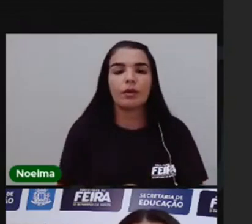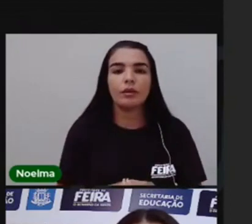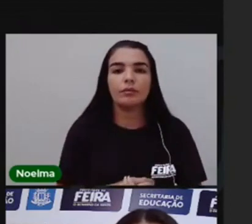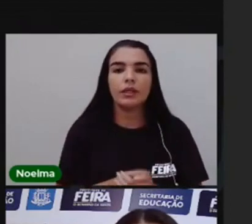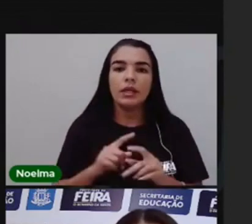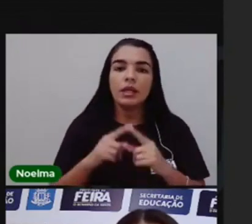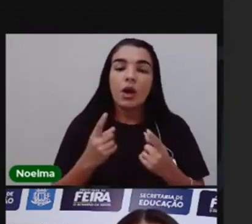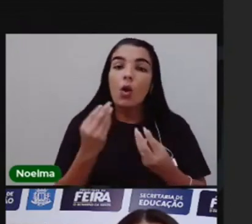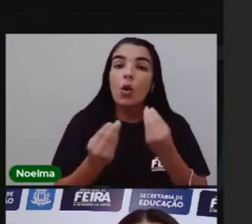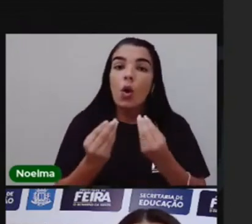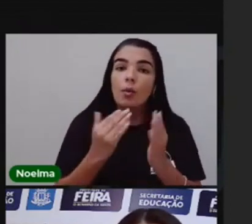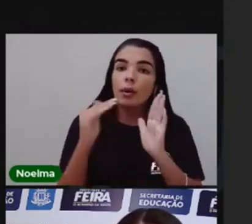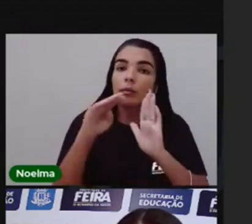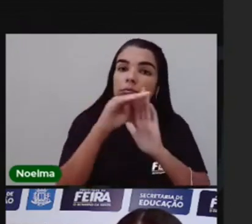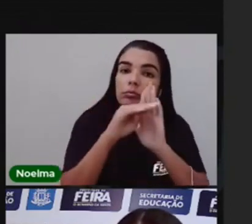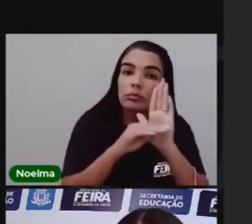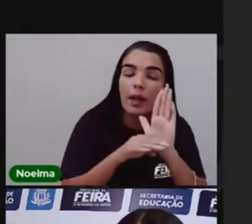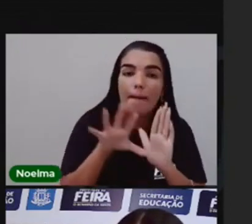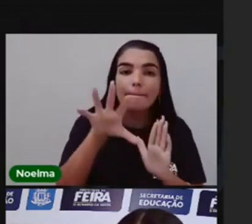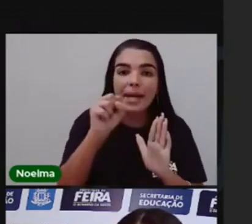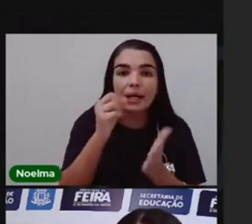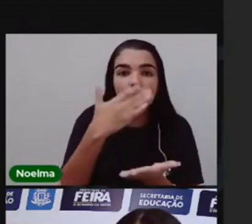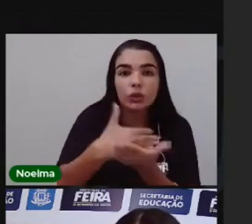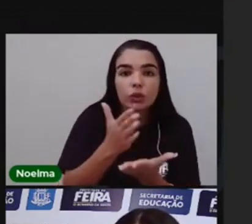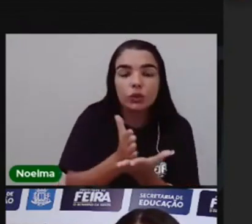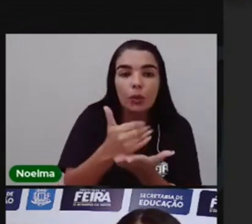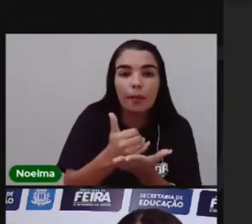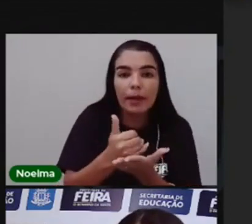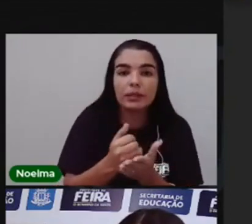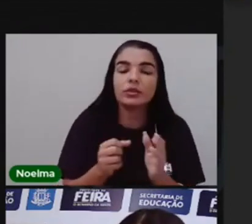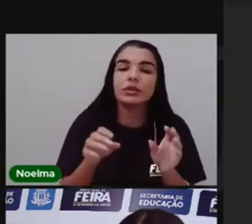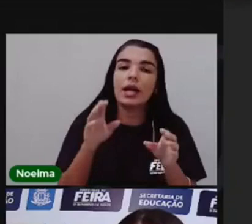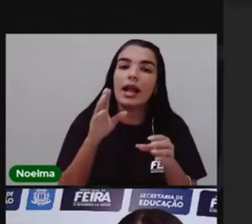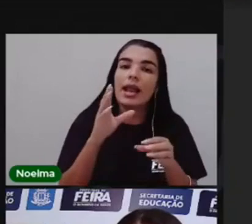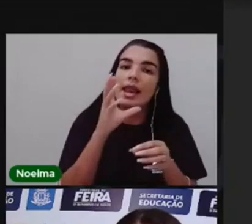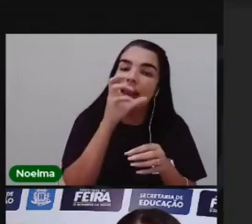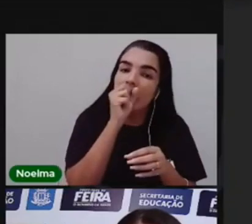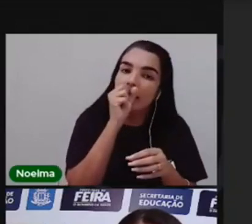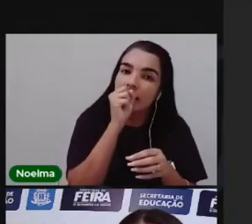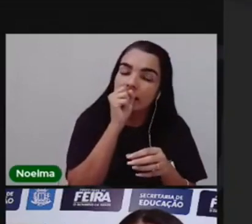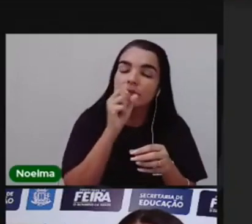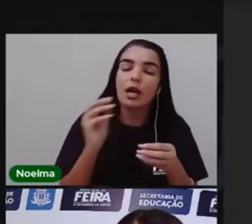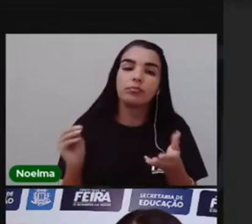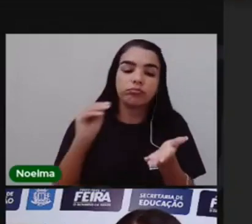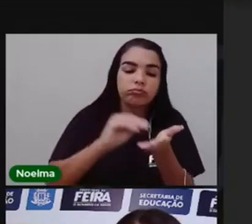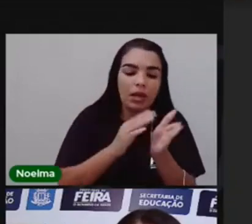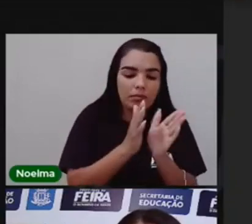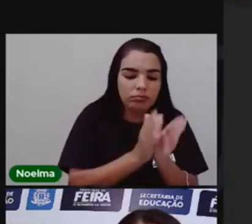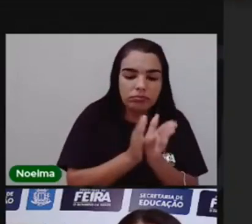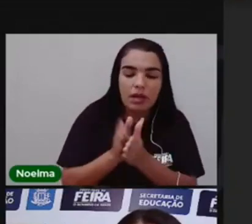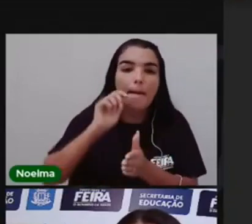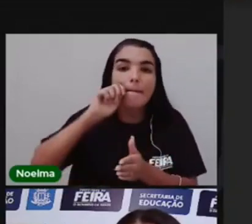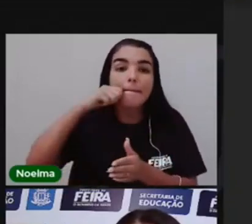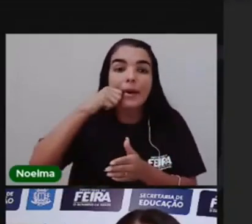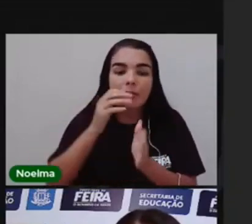Procedimento, como é que vocês vão fazer? Pegue um tomate inteiro, uma laranja e um pedaço de pão. Em seguida, coloque-os separadamente